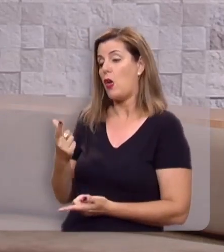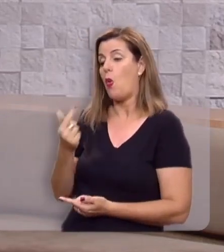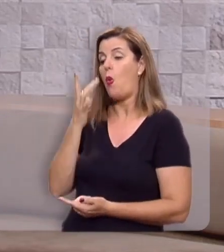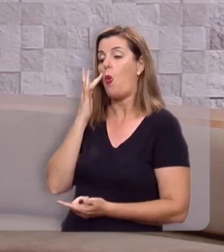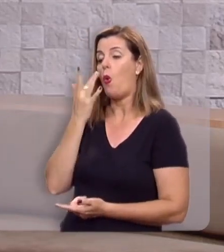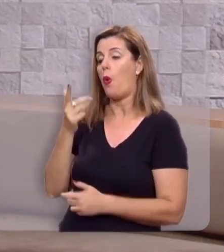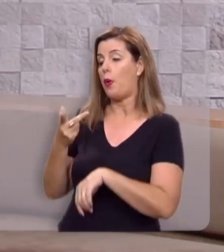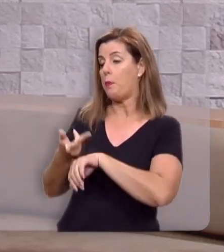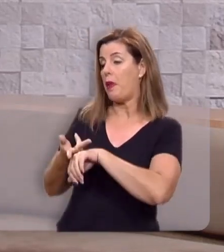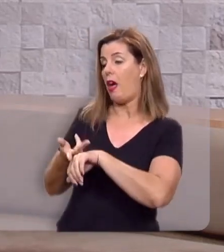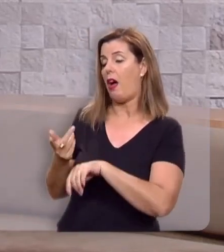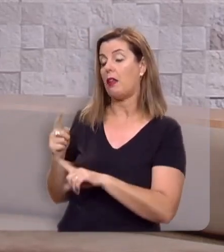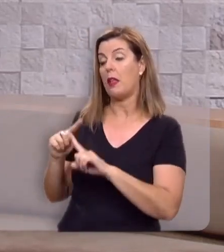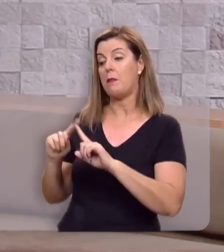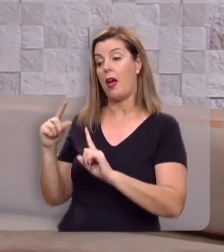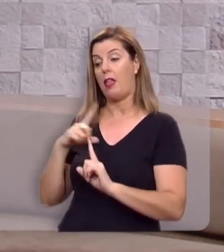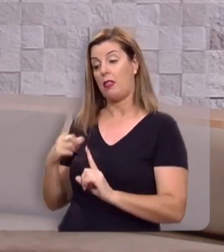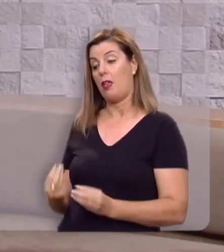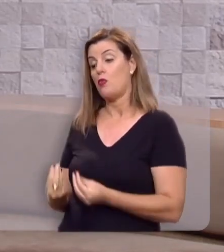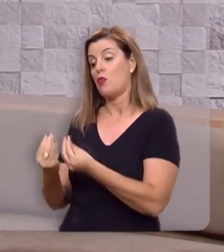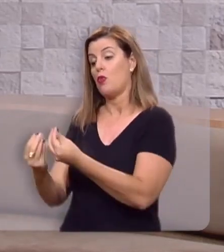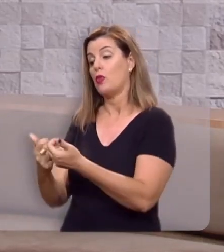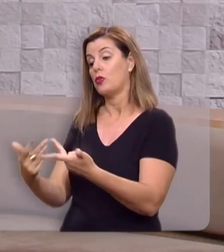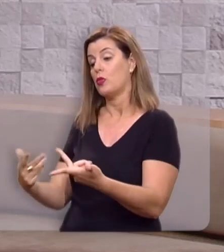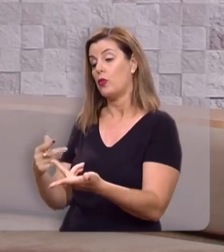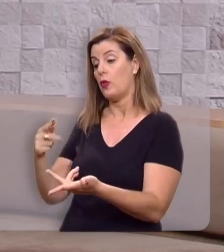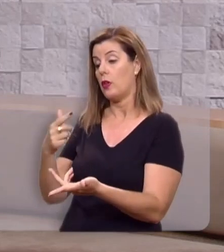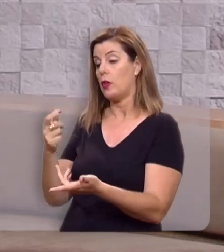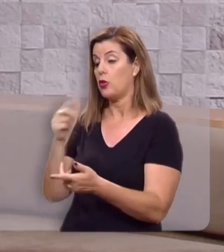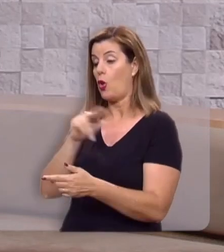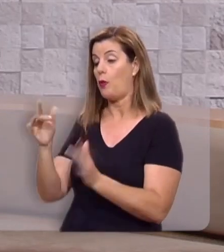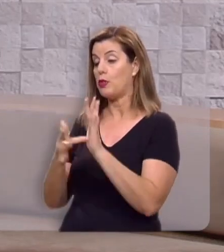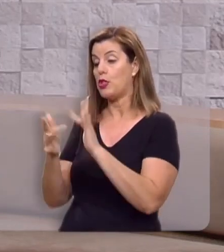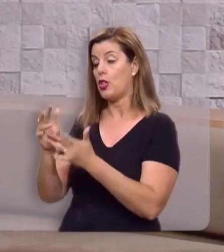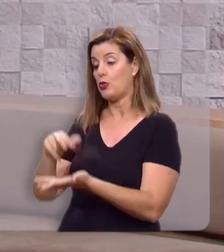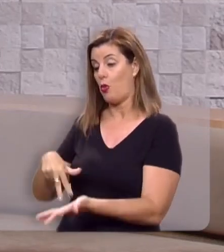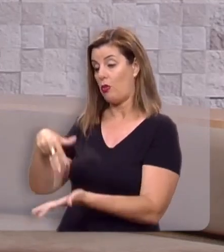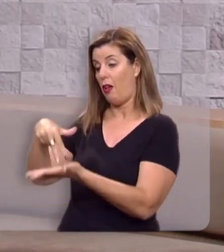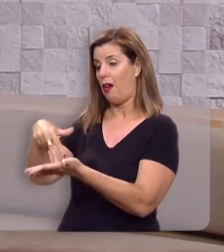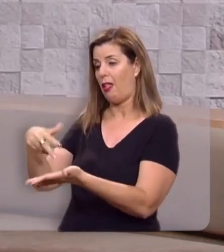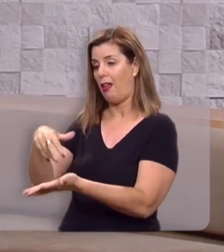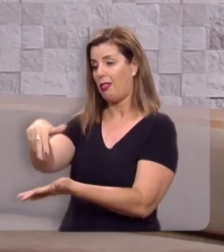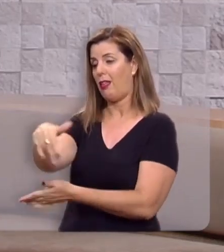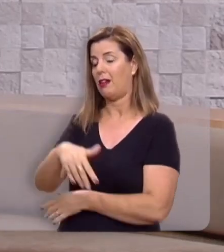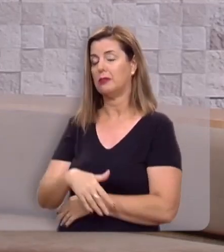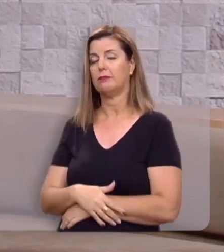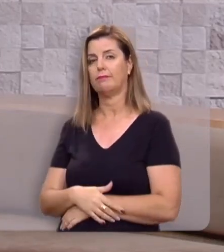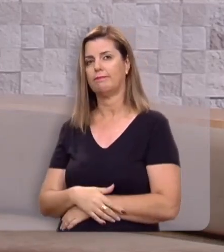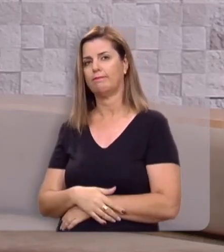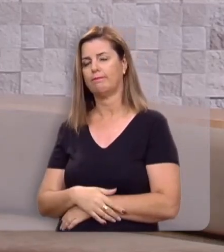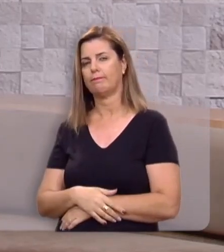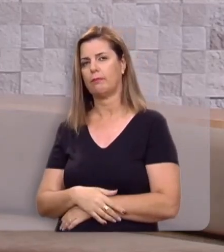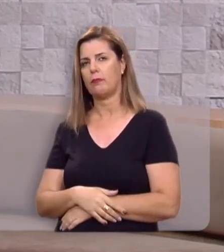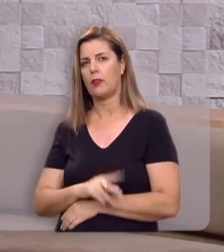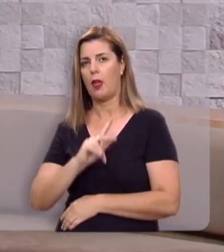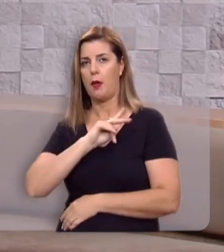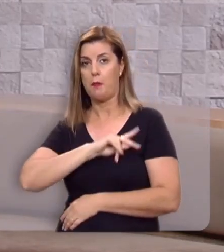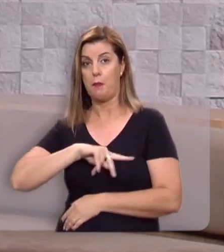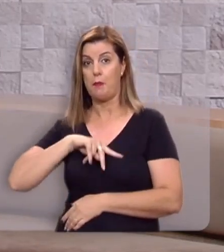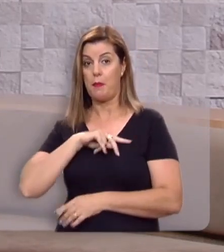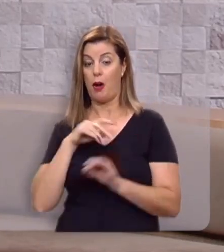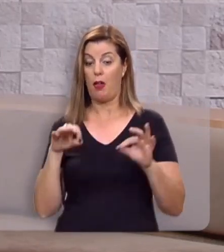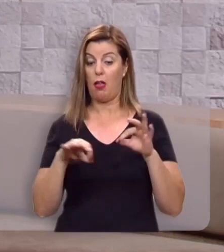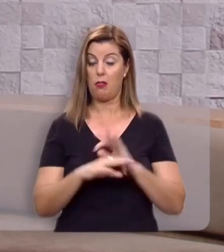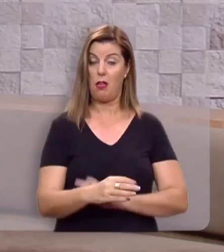nós não temos prata. E Pedro diz: mas o que eu tenho, isso eu te dou. Em nome de Jesus o Nazareno, levanta e anda. O apóstolo